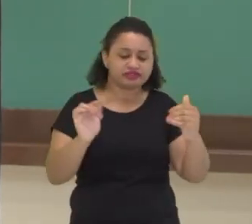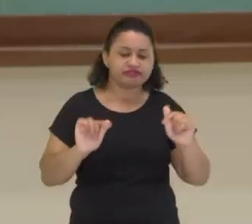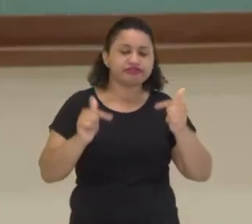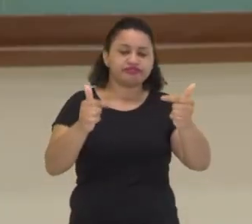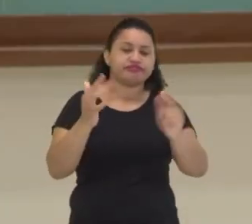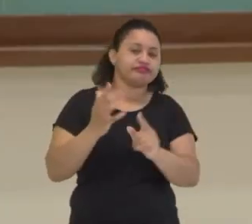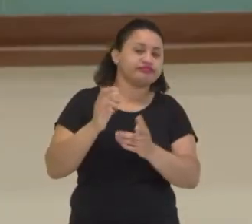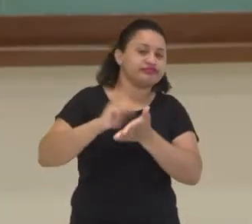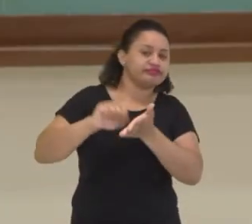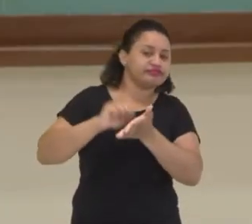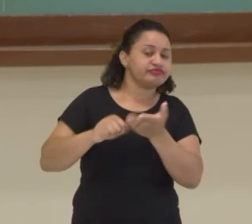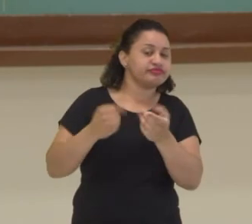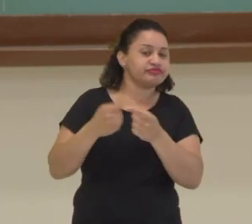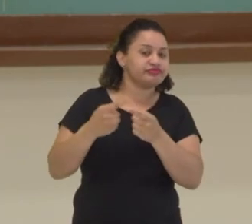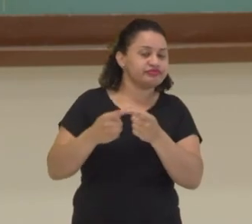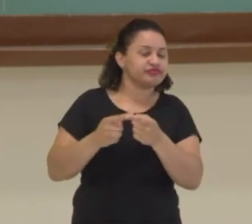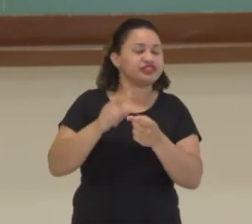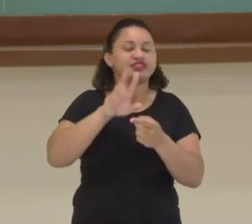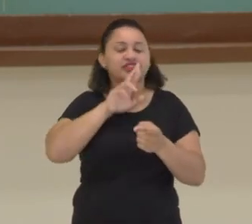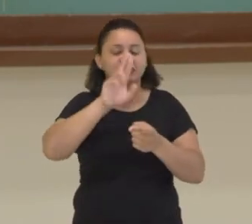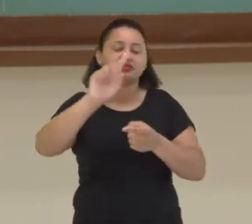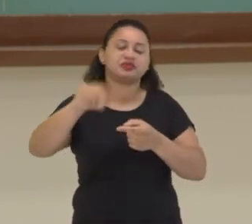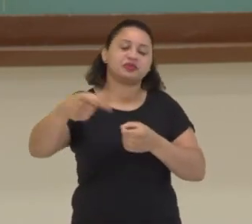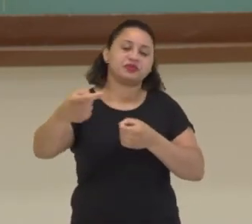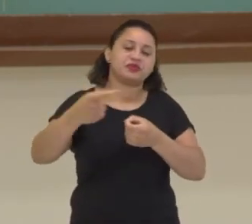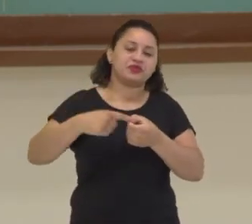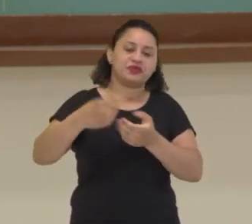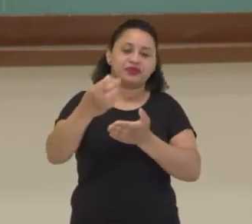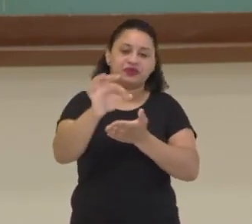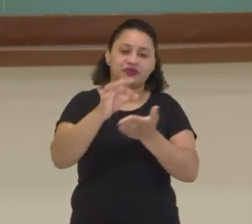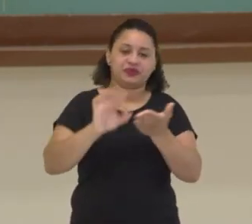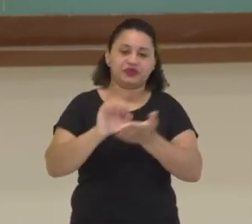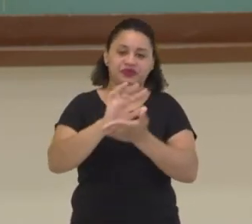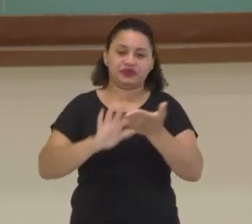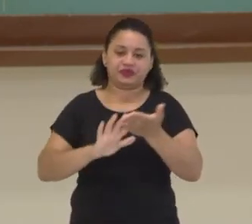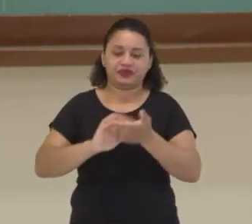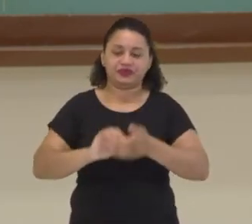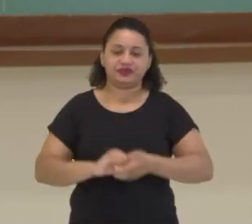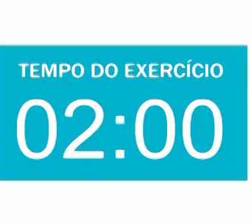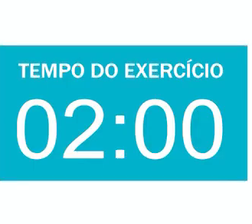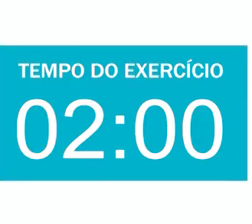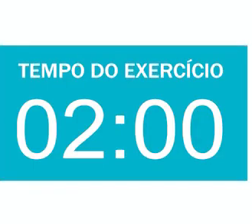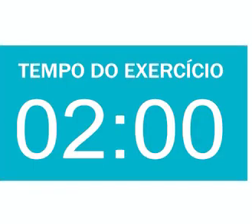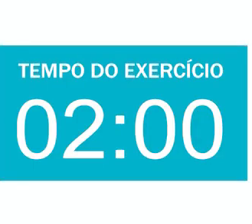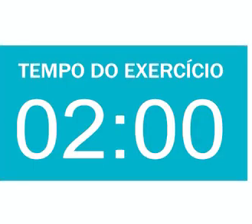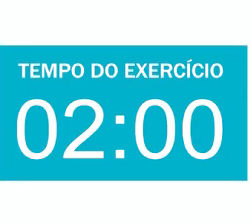escrever? Faz aí que eu volto a seguir, gabaritar contigo.